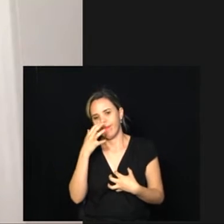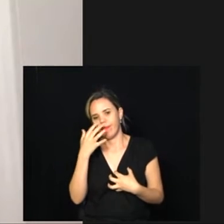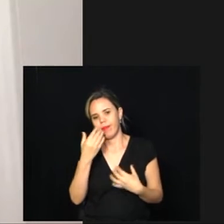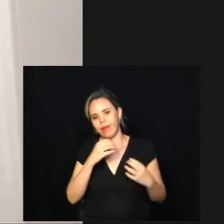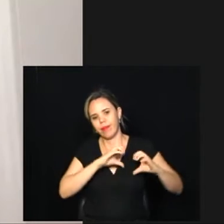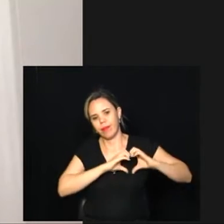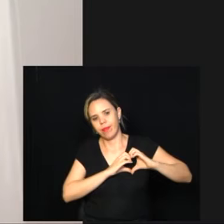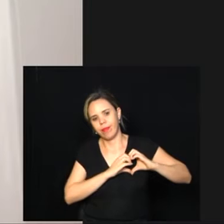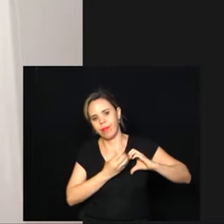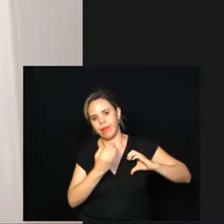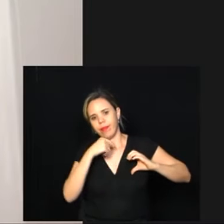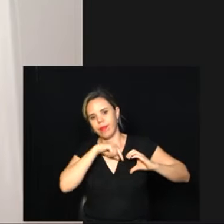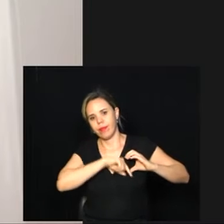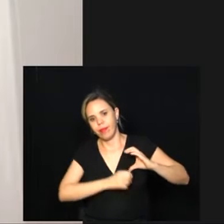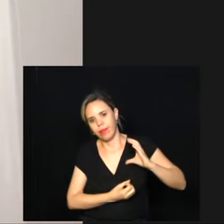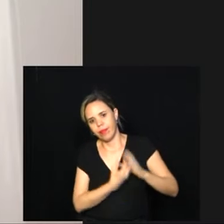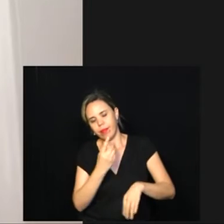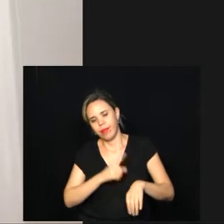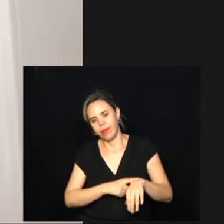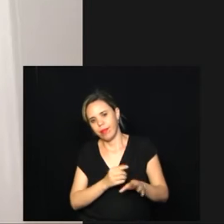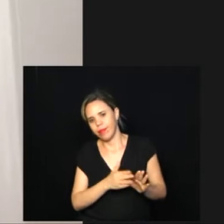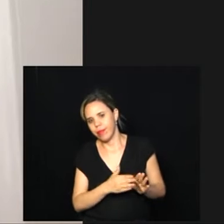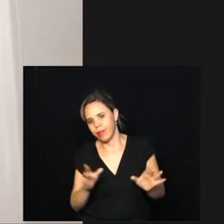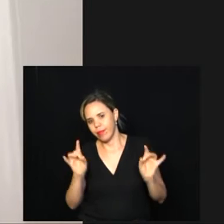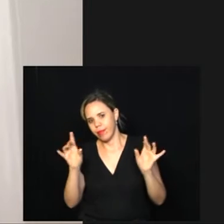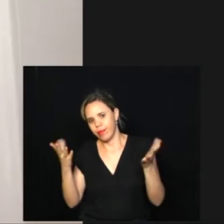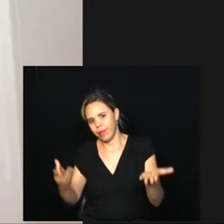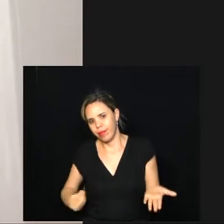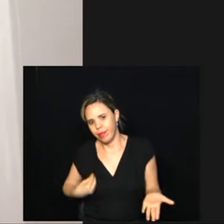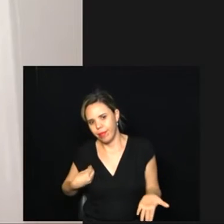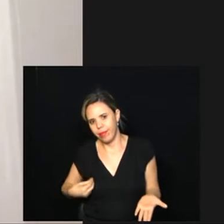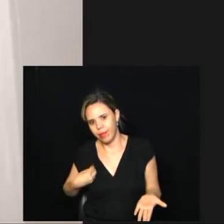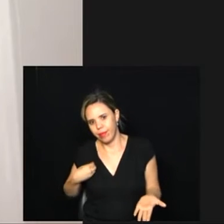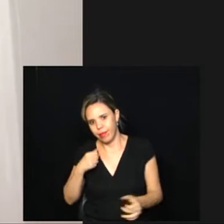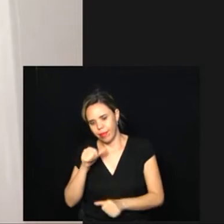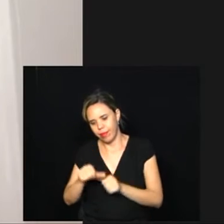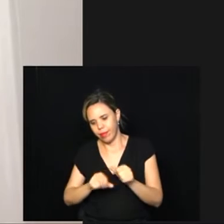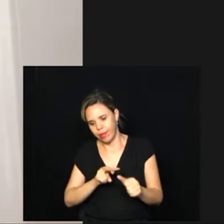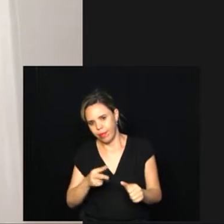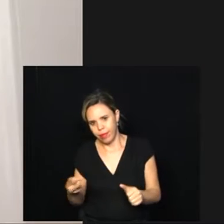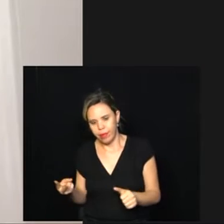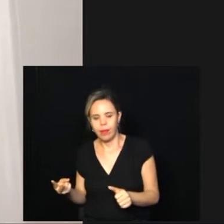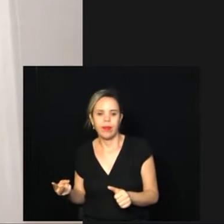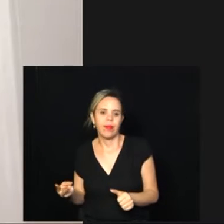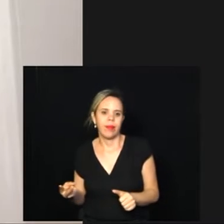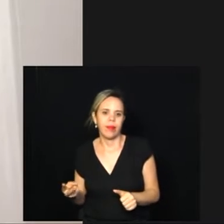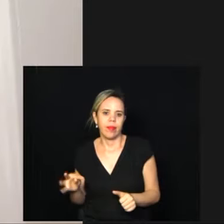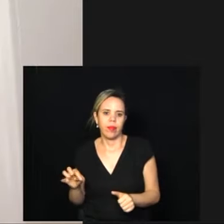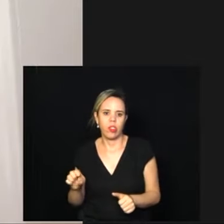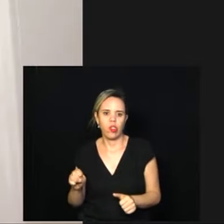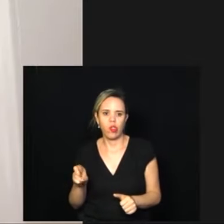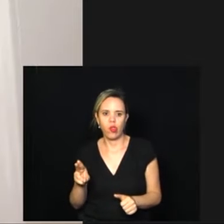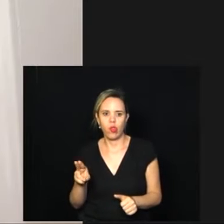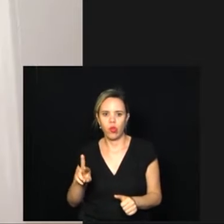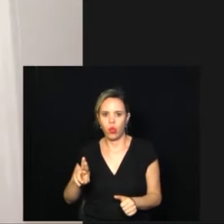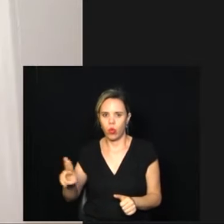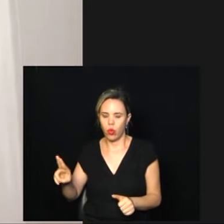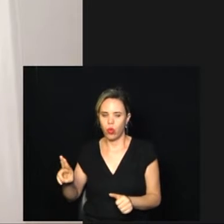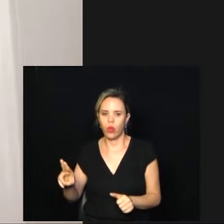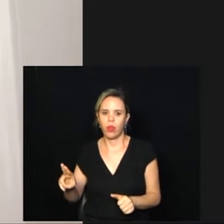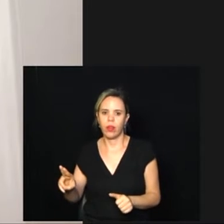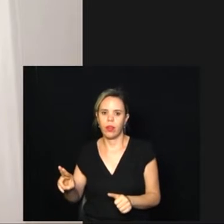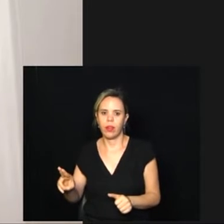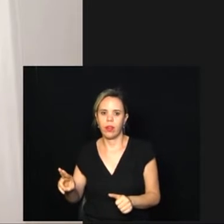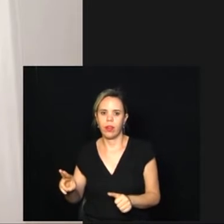no meu coração e surgiu num momento especial na minha vida de transição, onde o tsuru me guiou